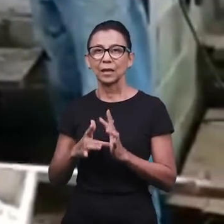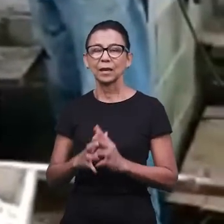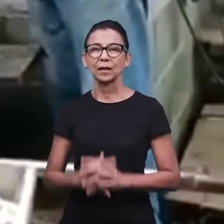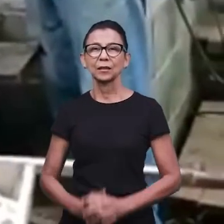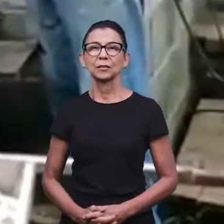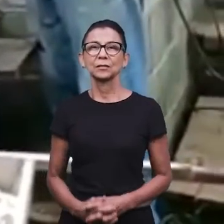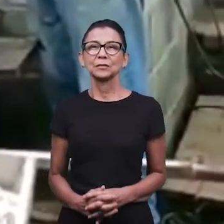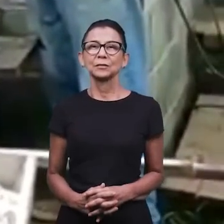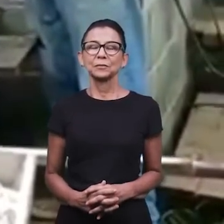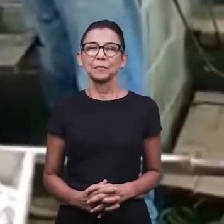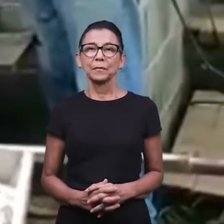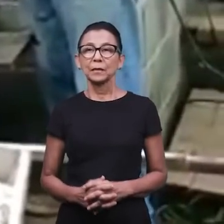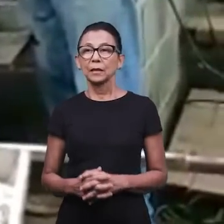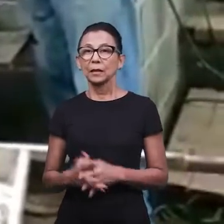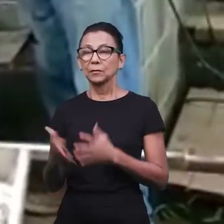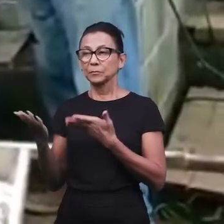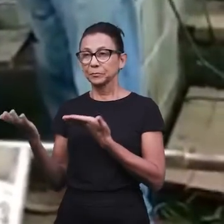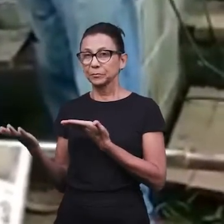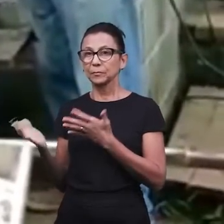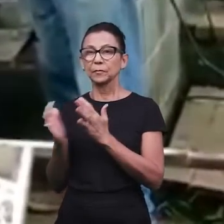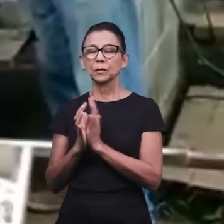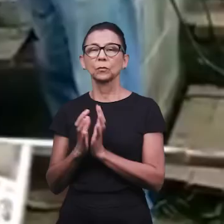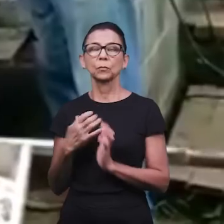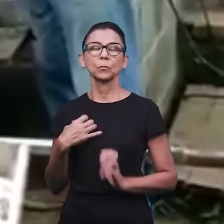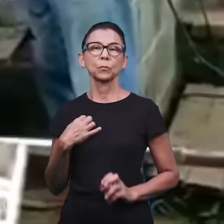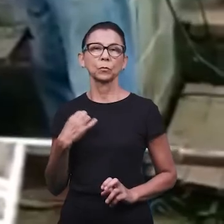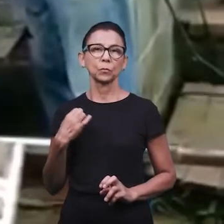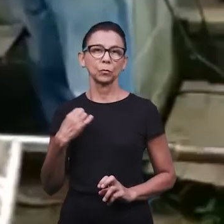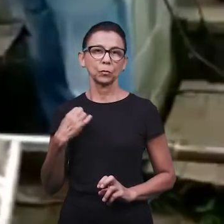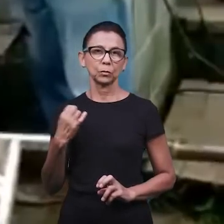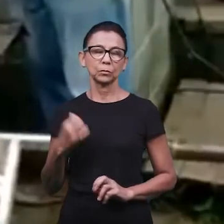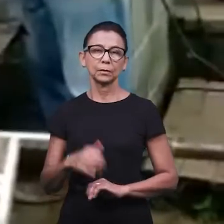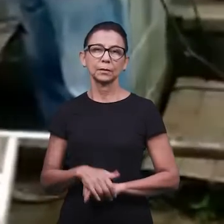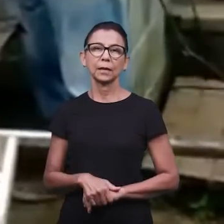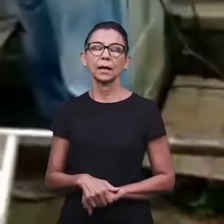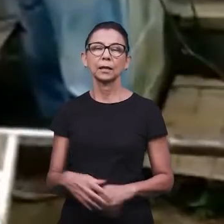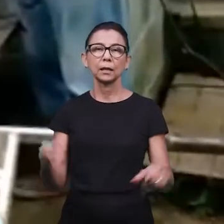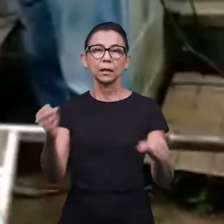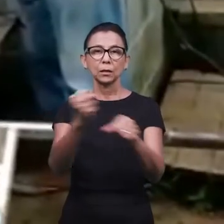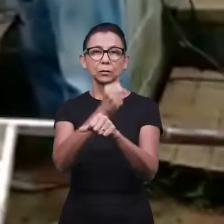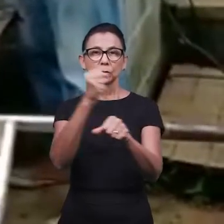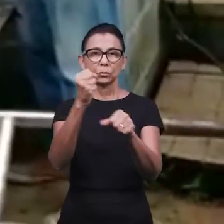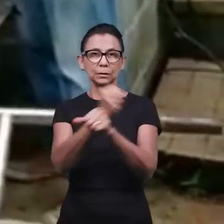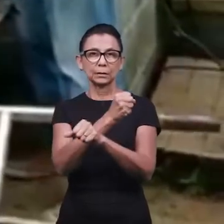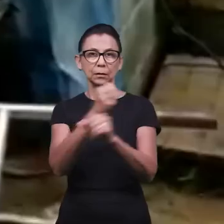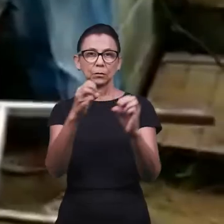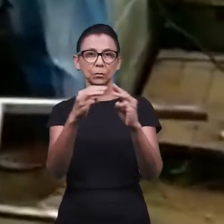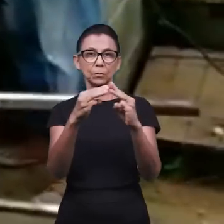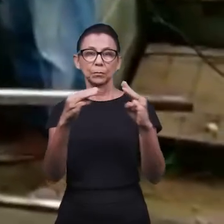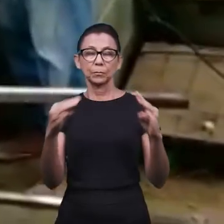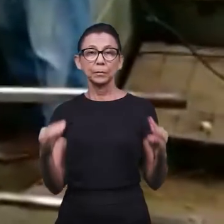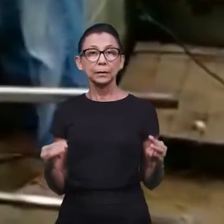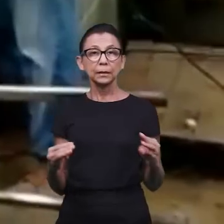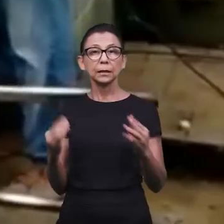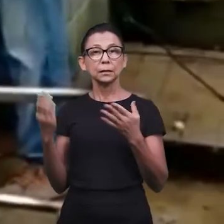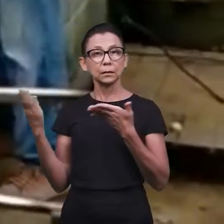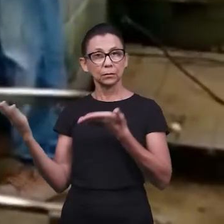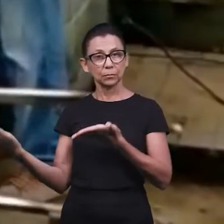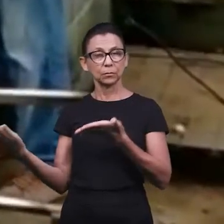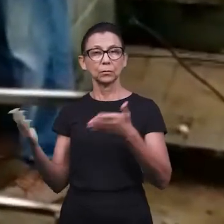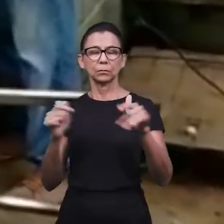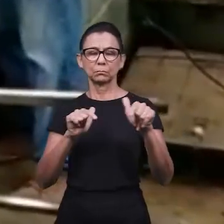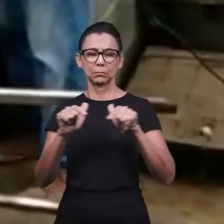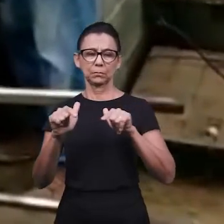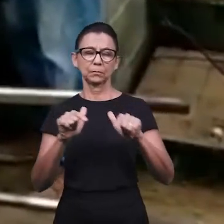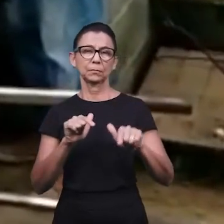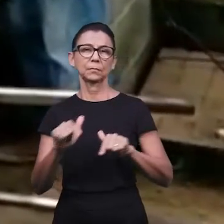Aqui é o grupo de voluntários, os irmãos trabalham na parte da construção do Manaim. Inclusive estão fazendo um serviço hoje